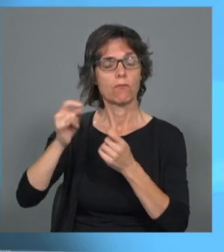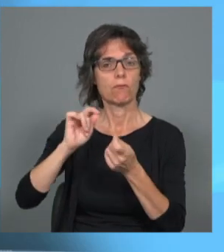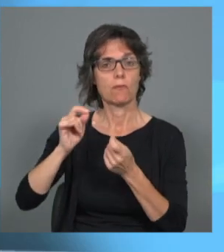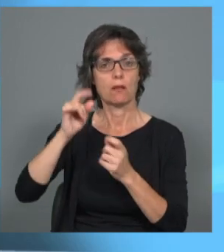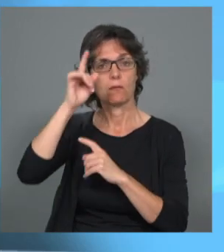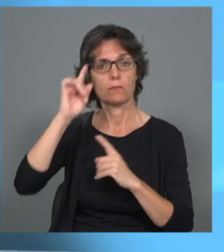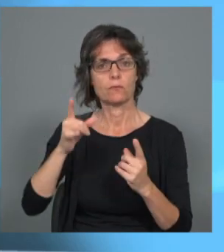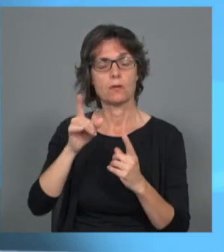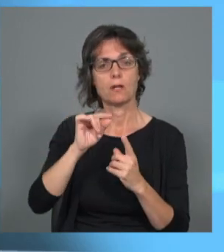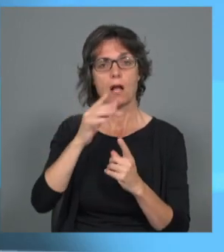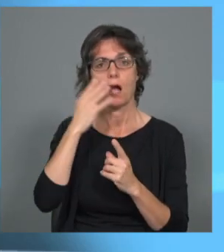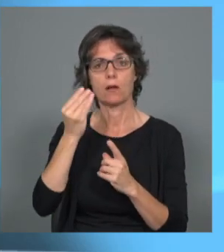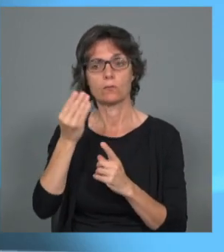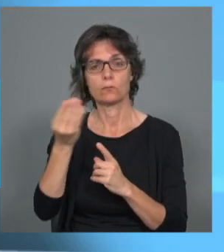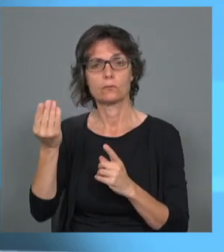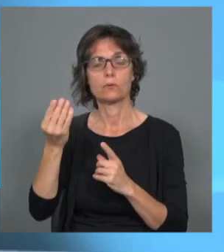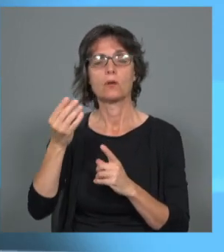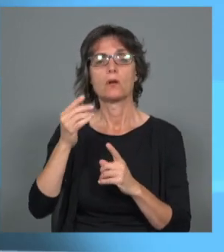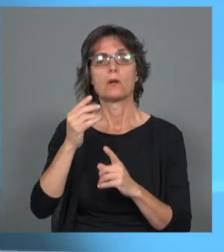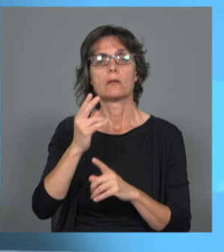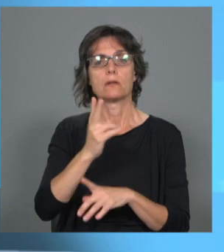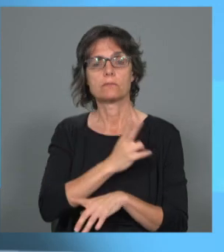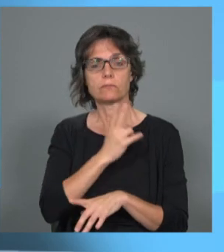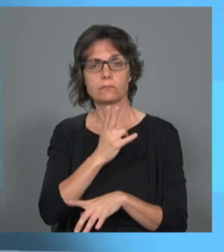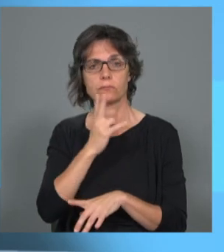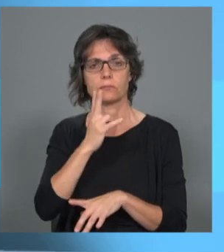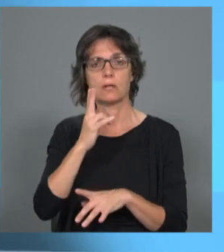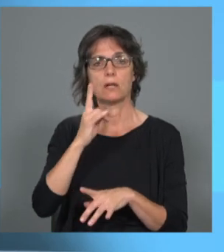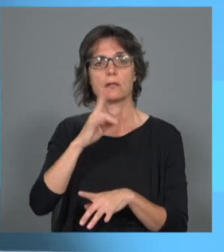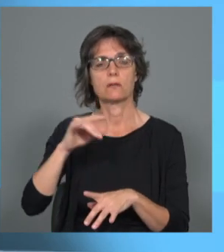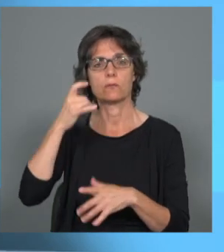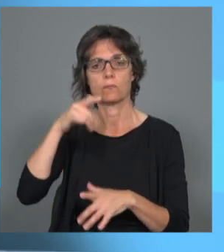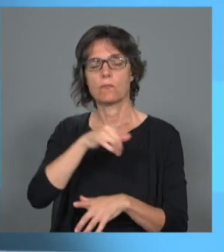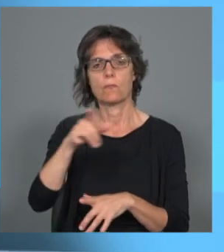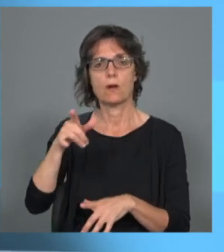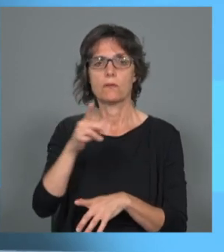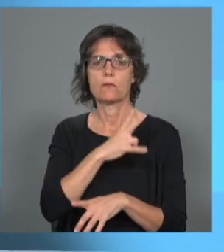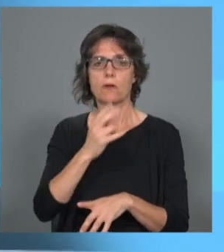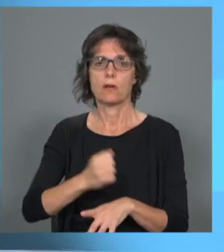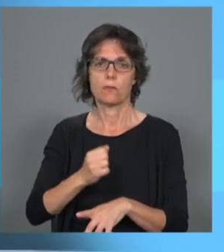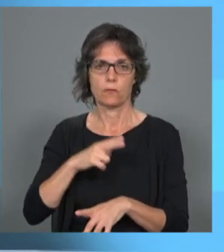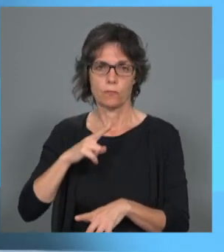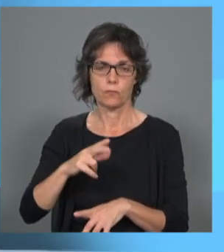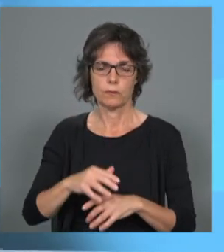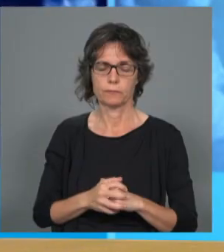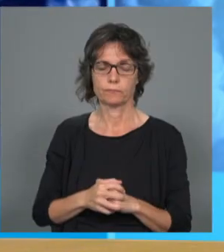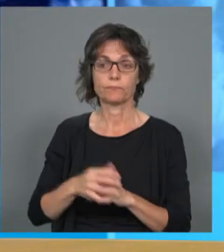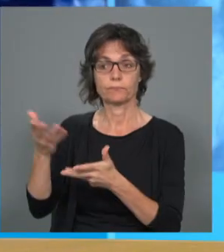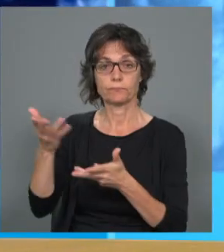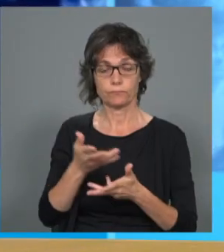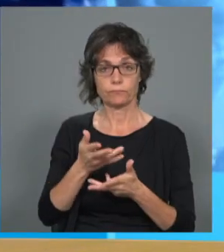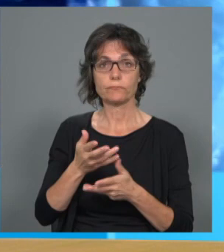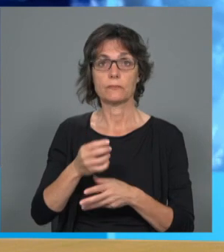e alunos de comunicação da Faculdade de Ciências Humanas da Universidade Católica Portuguesa. Está connosco Isabel Figueiredo, é diretora